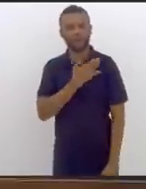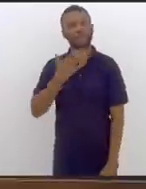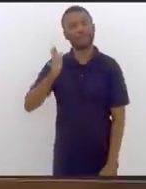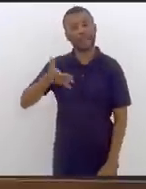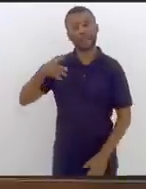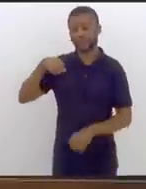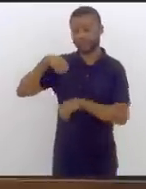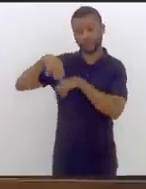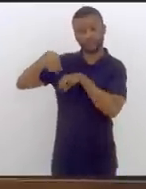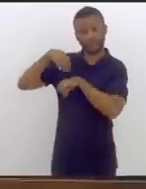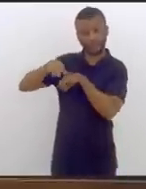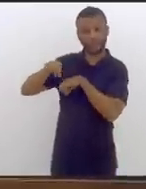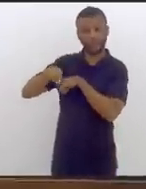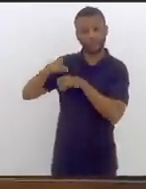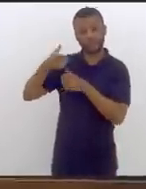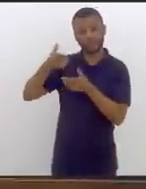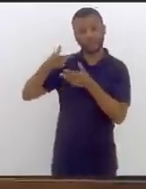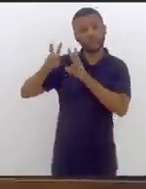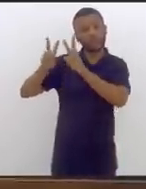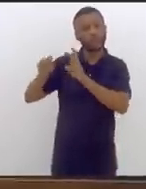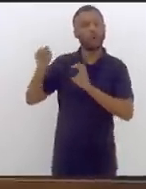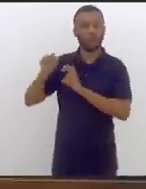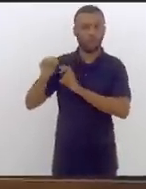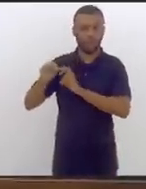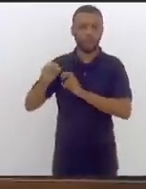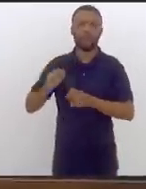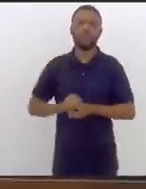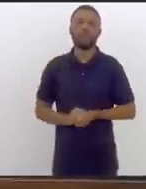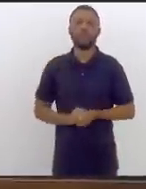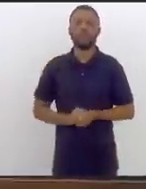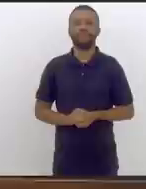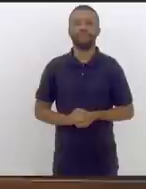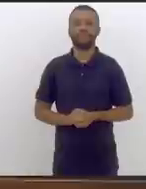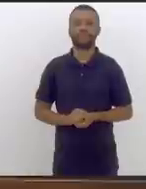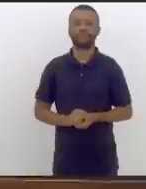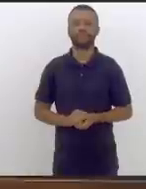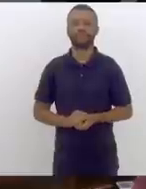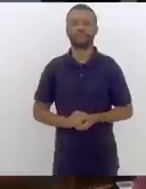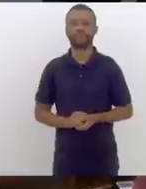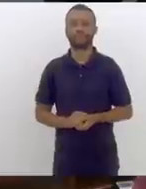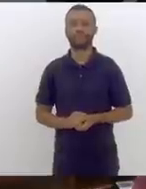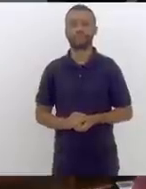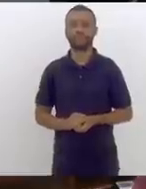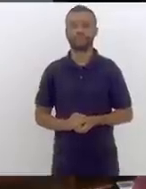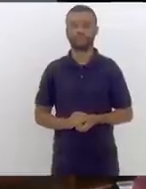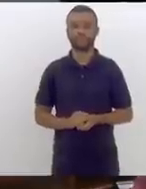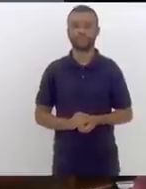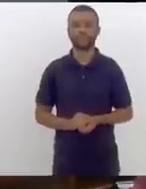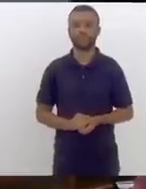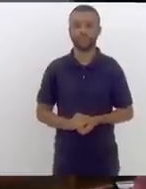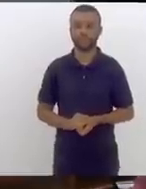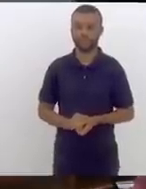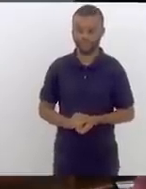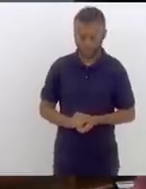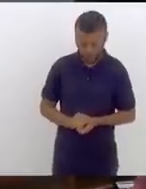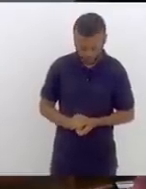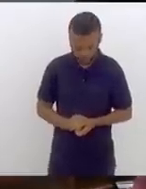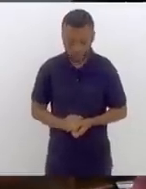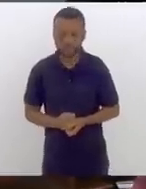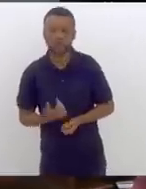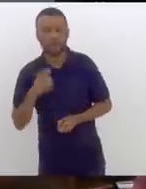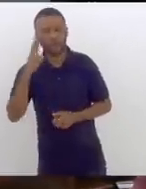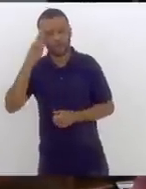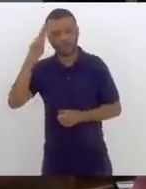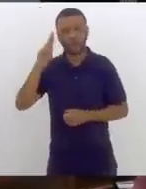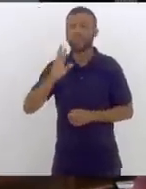me passou isso tava vendo essa situação precisamos só acompanhar um pouco mais de perto a situação toda aí Coronel tá falando